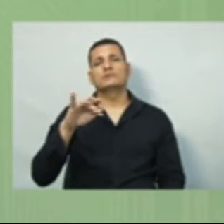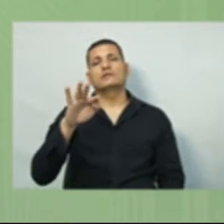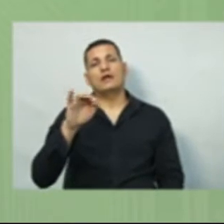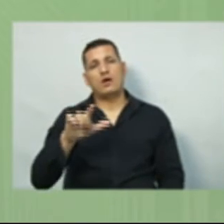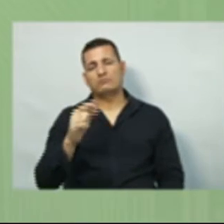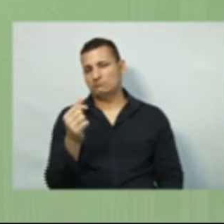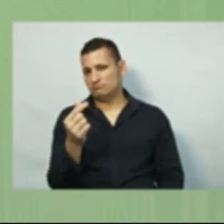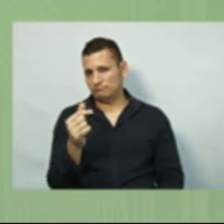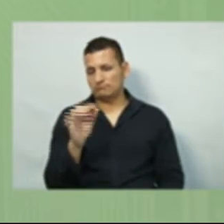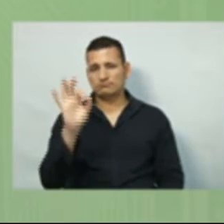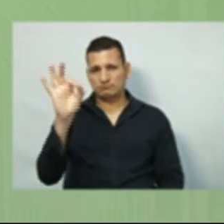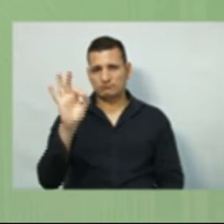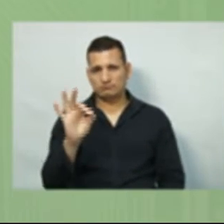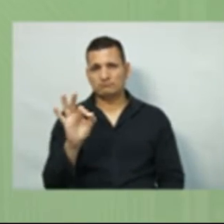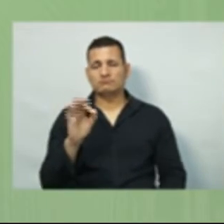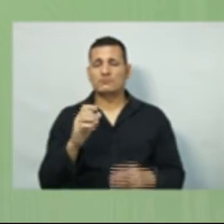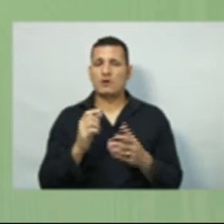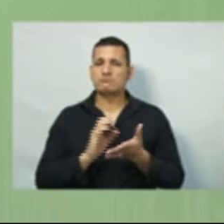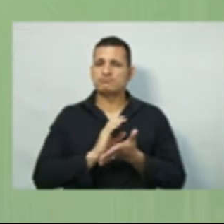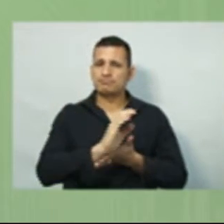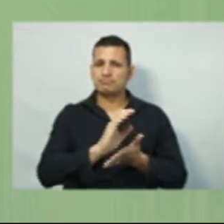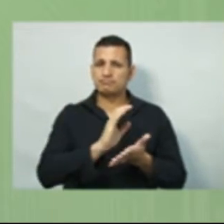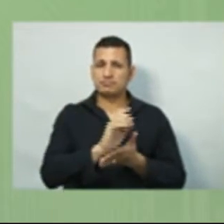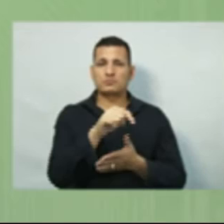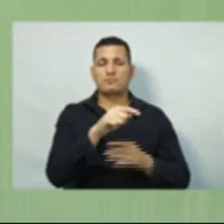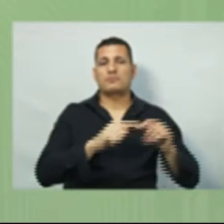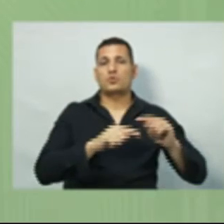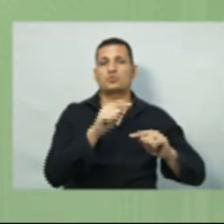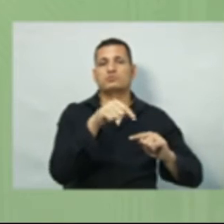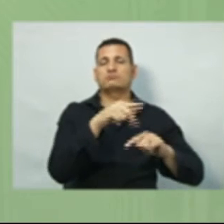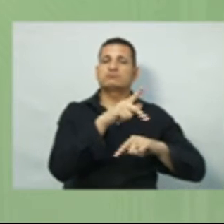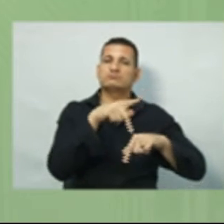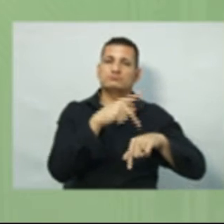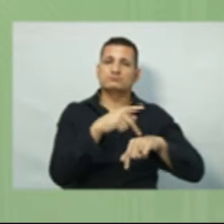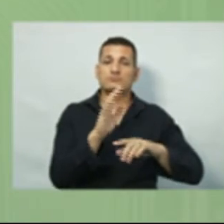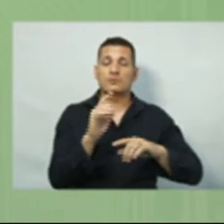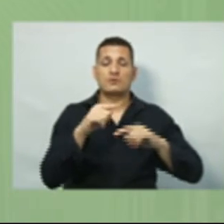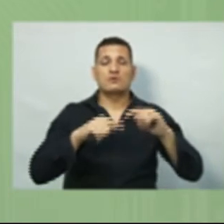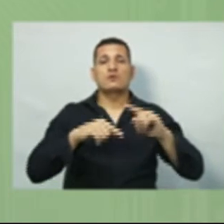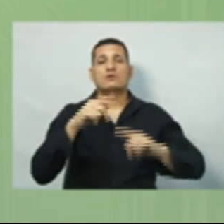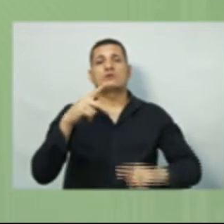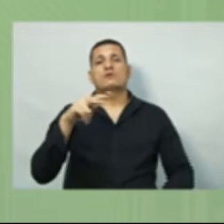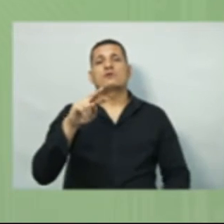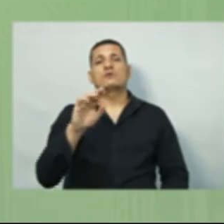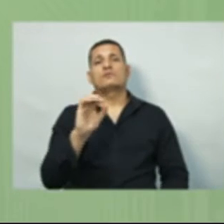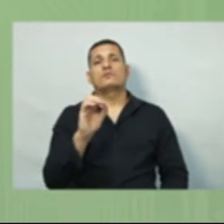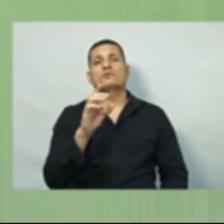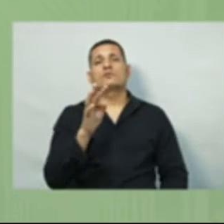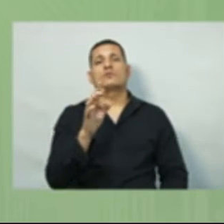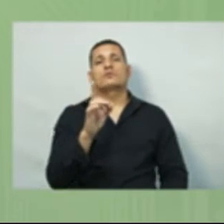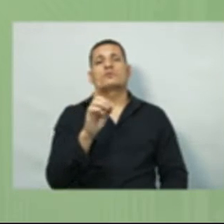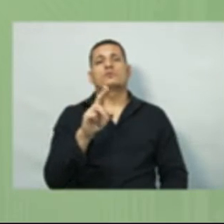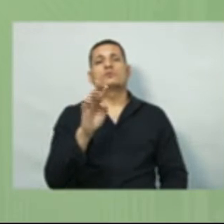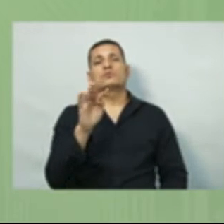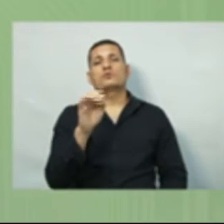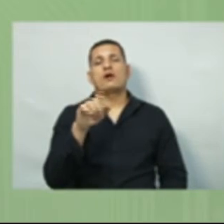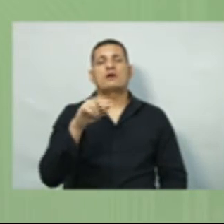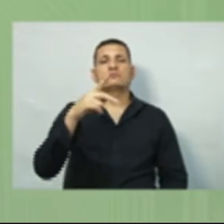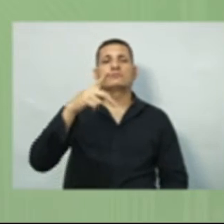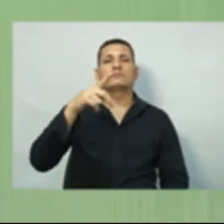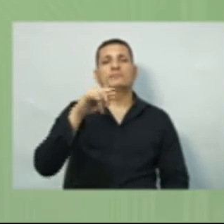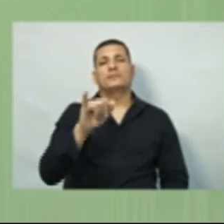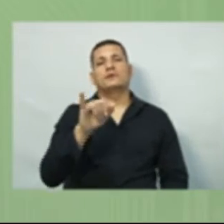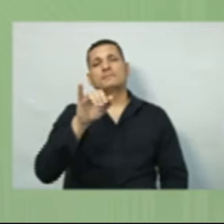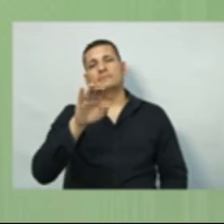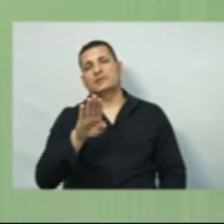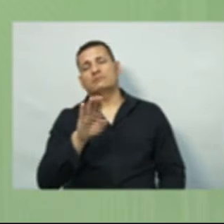em relação ao produto nacional. O produto nacional é outra maneira de falar do PIB, é outra maneira de falar da produção